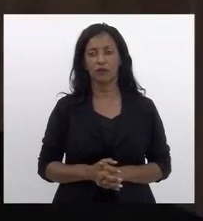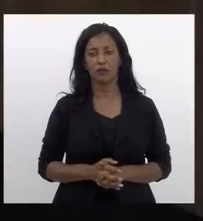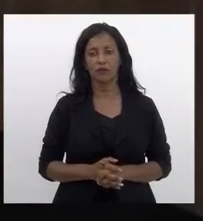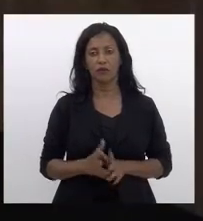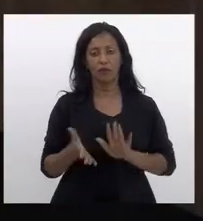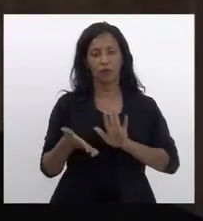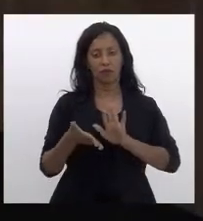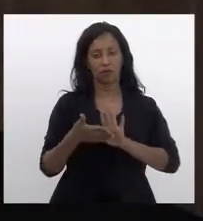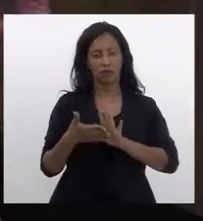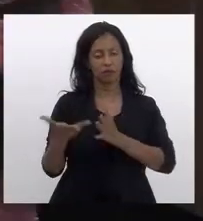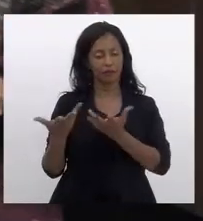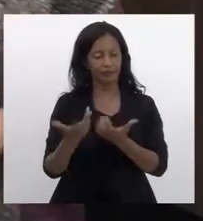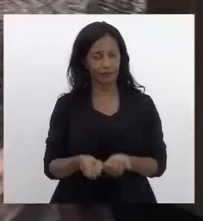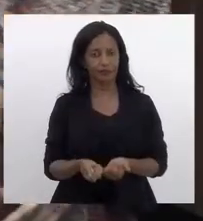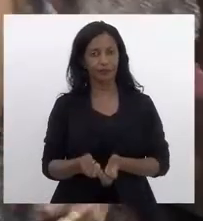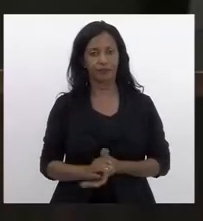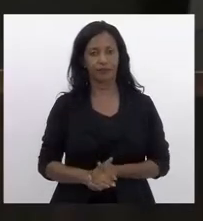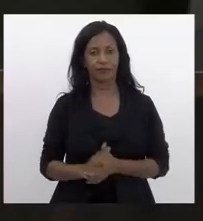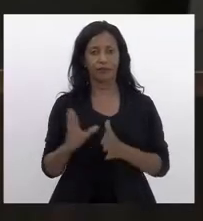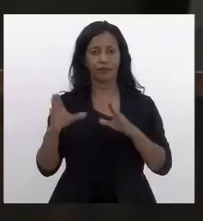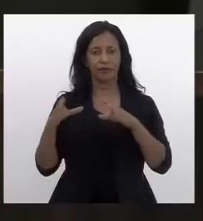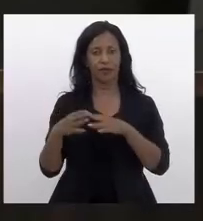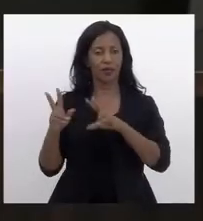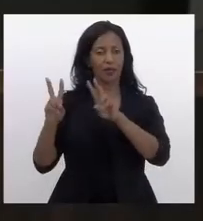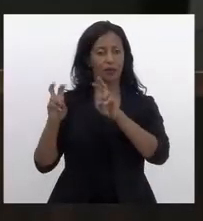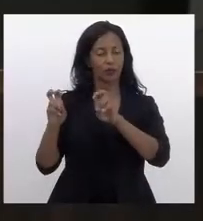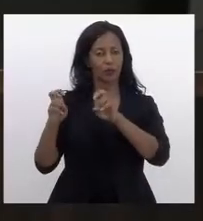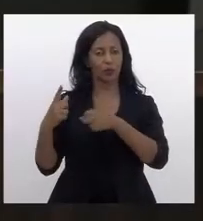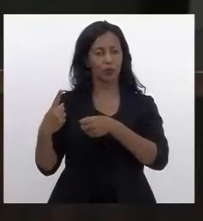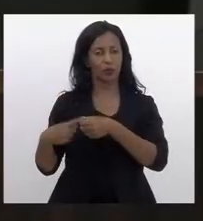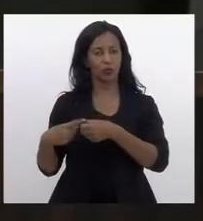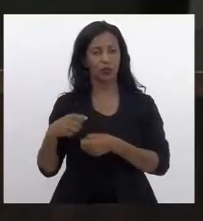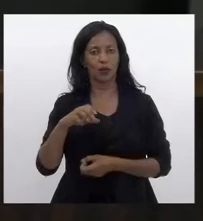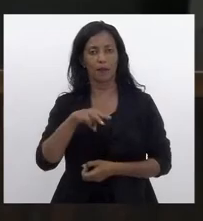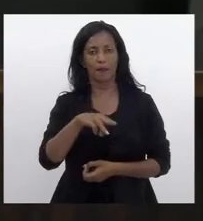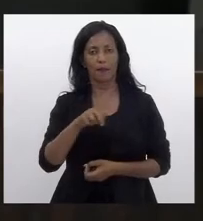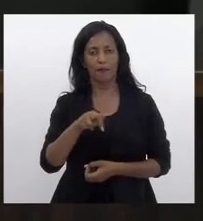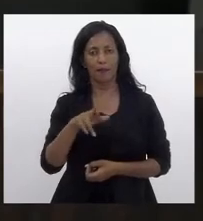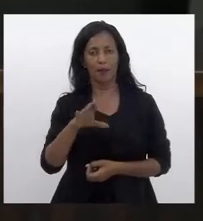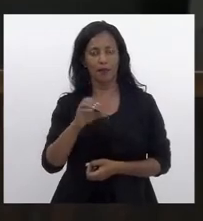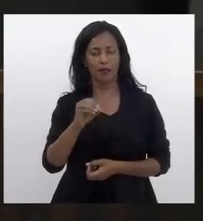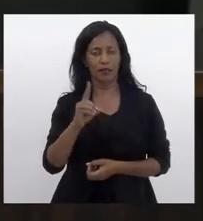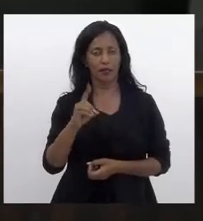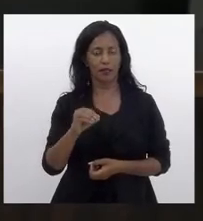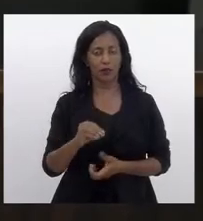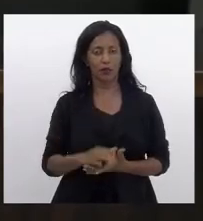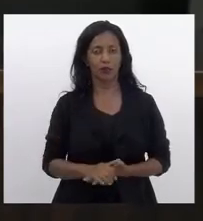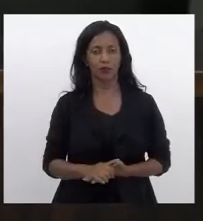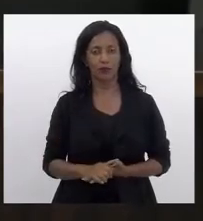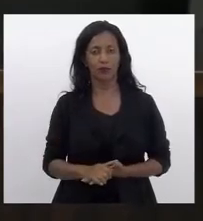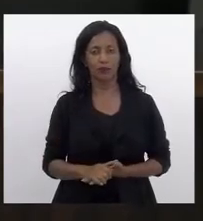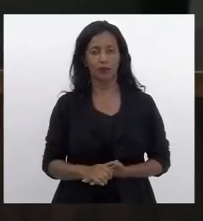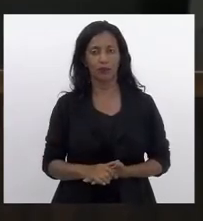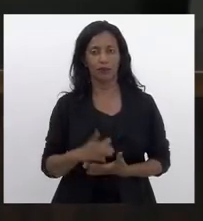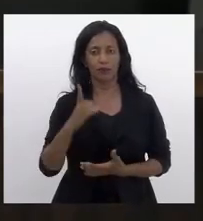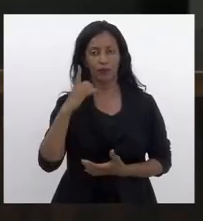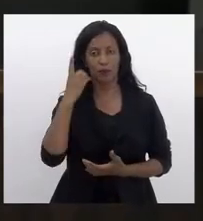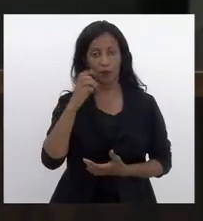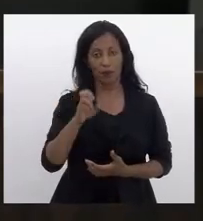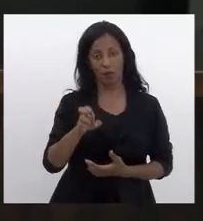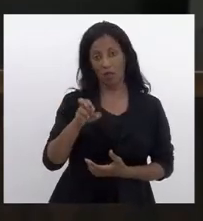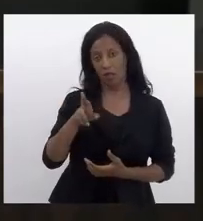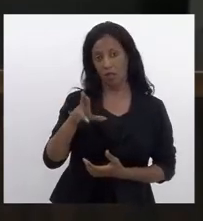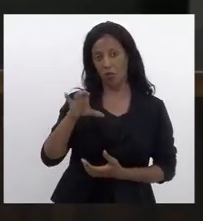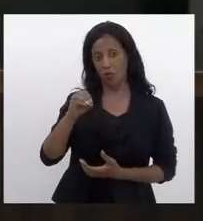Parecer favorável. Pela Comissão de Assuntos Municipais, deputado Carlos Macedo. Deputado Carlos Macedo. Deputado Eurico